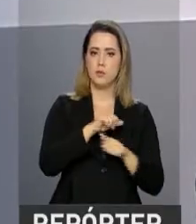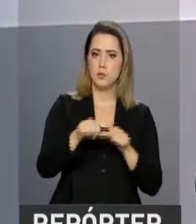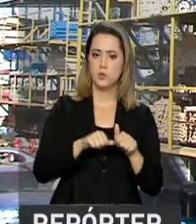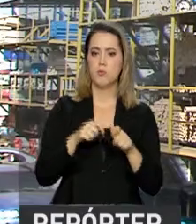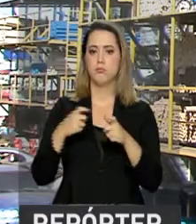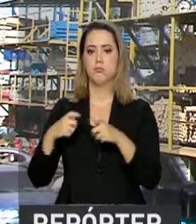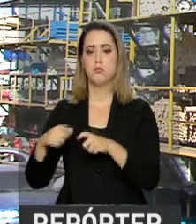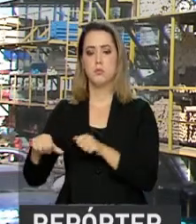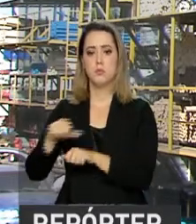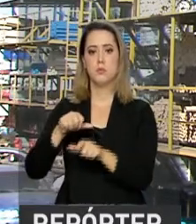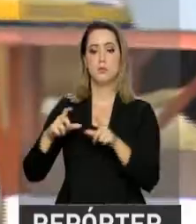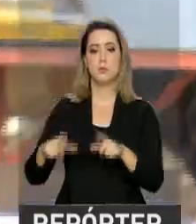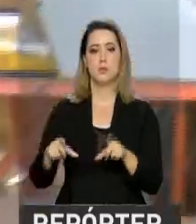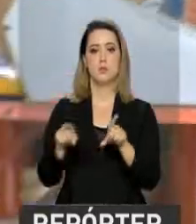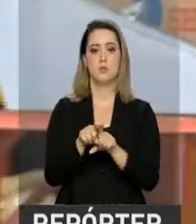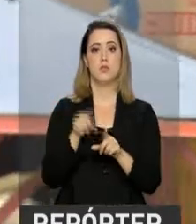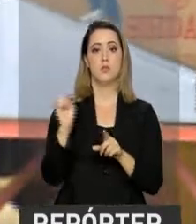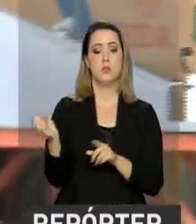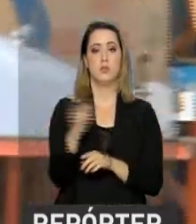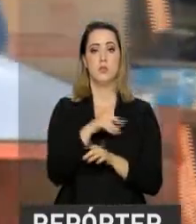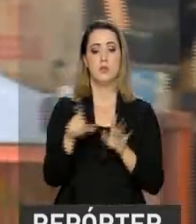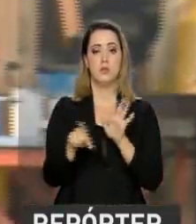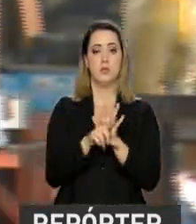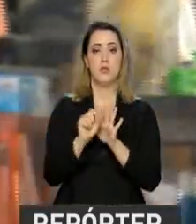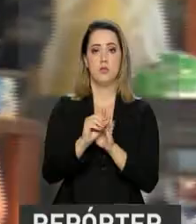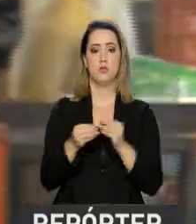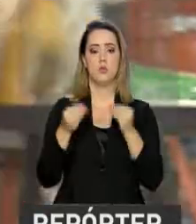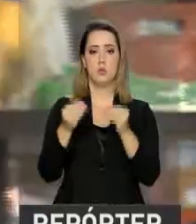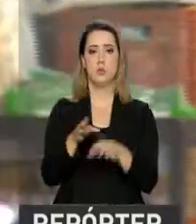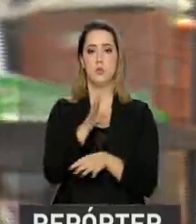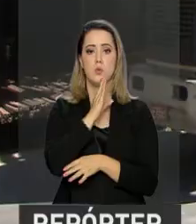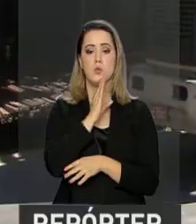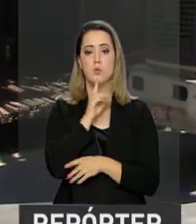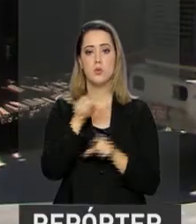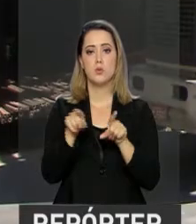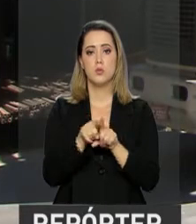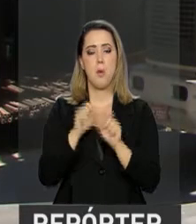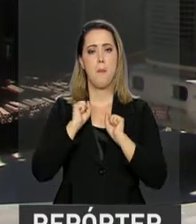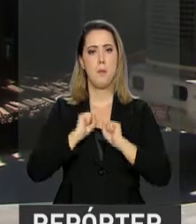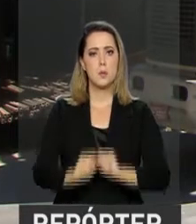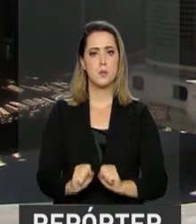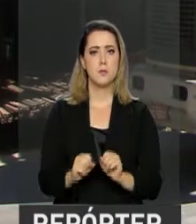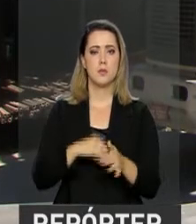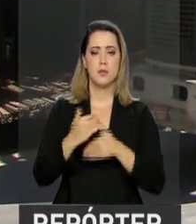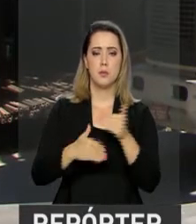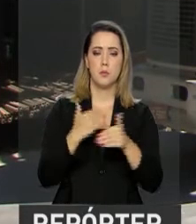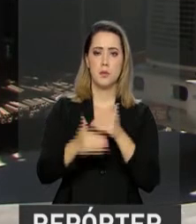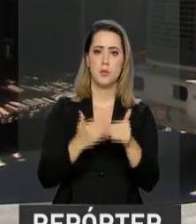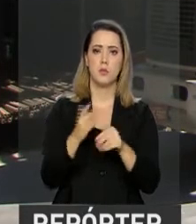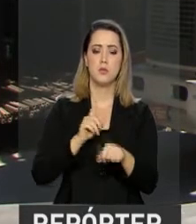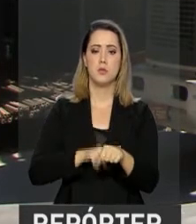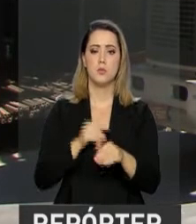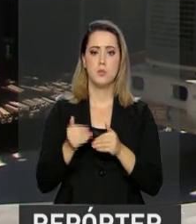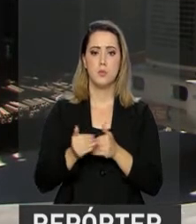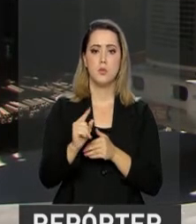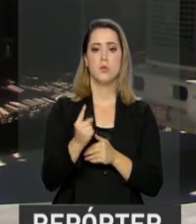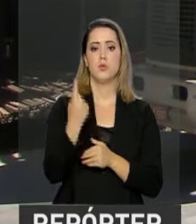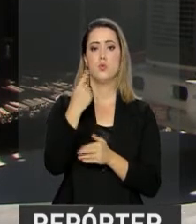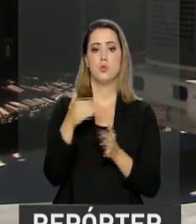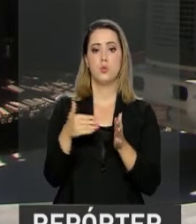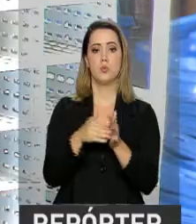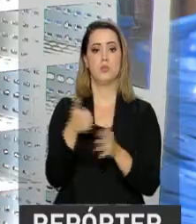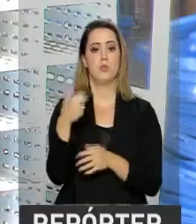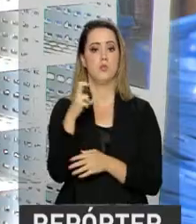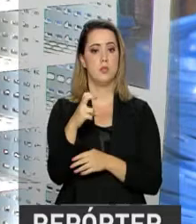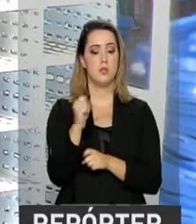as invenções que já foram concedidas serão reconhecidas permitindo a prorrogação por um prazo que vai de 11 a 15